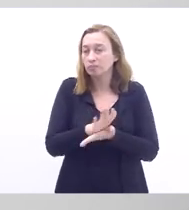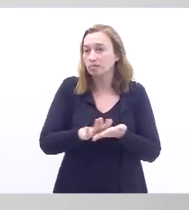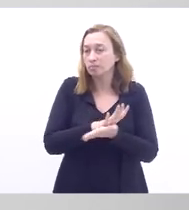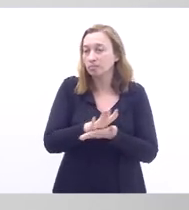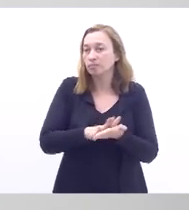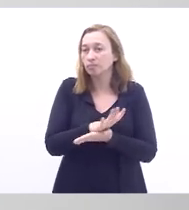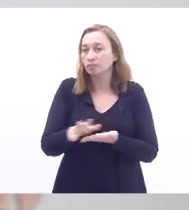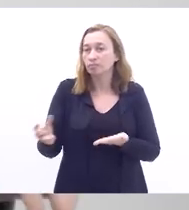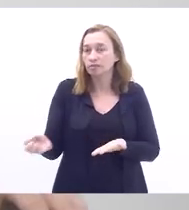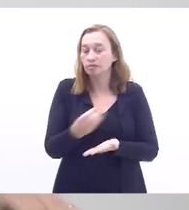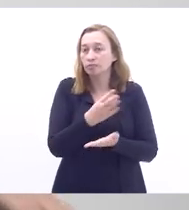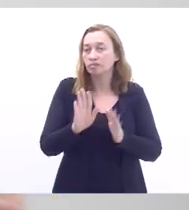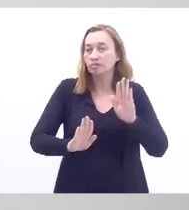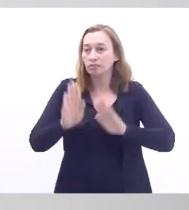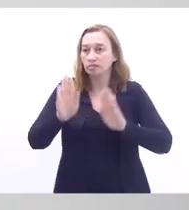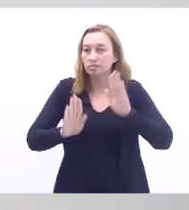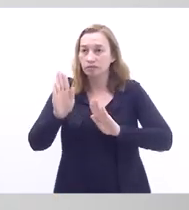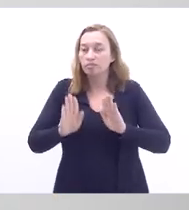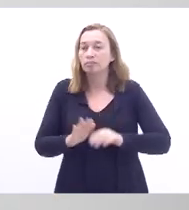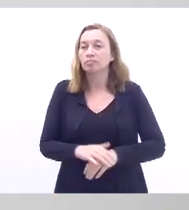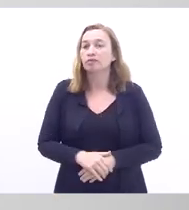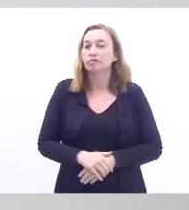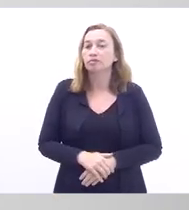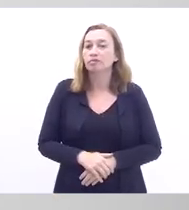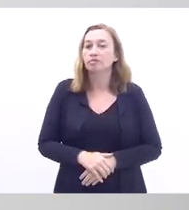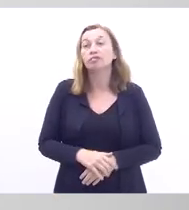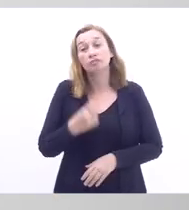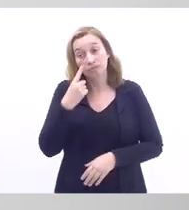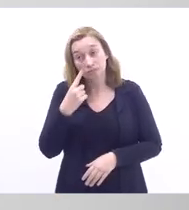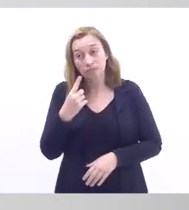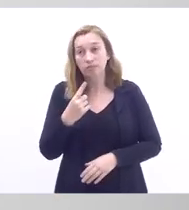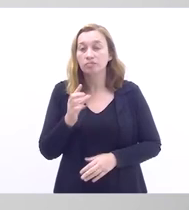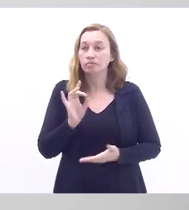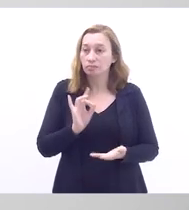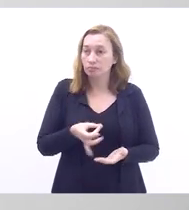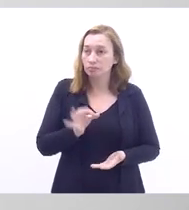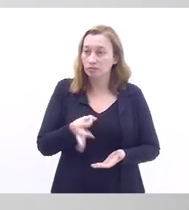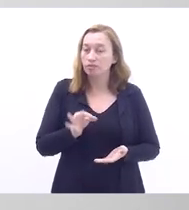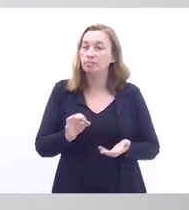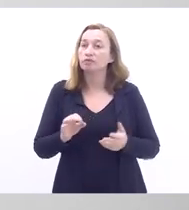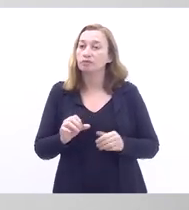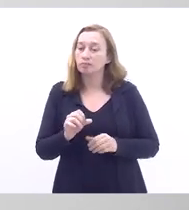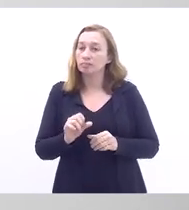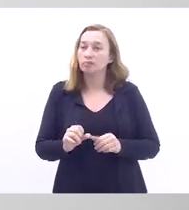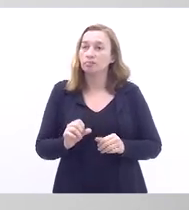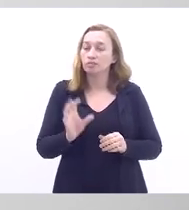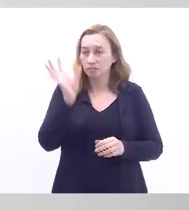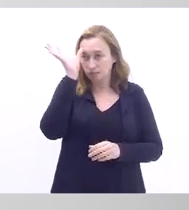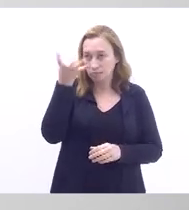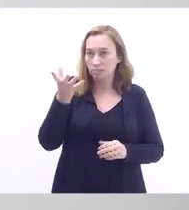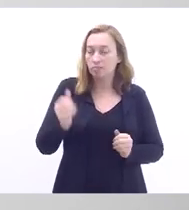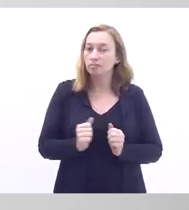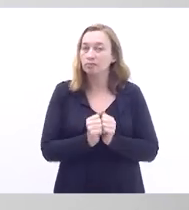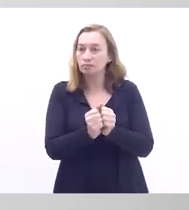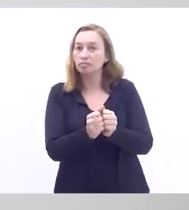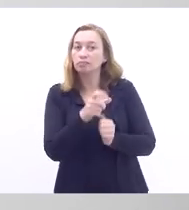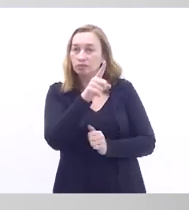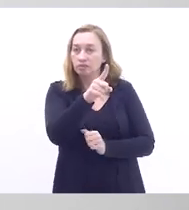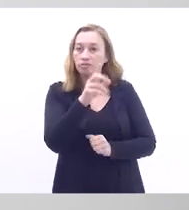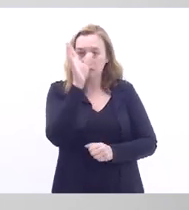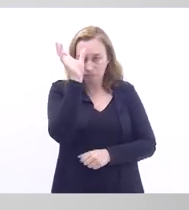de uma nova licitação é mas vamos com certeza conseguir resolver para estarmos presentes lá nessa